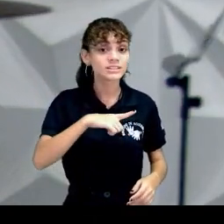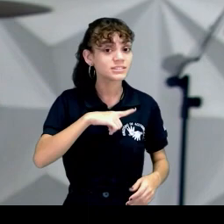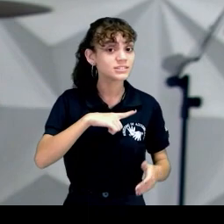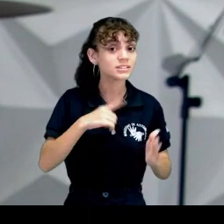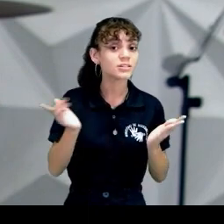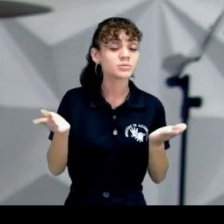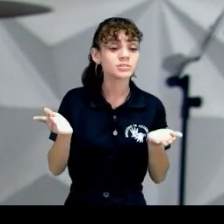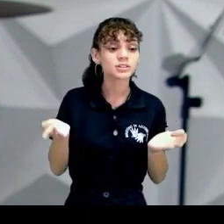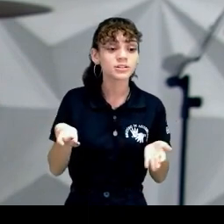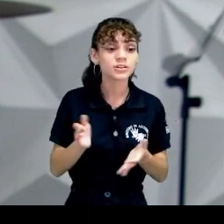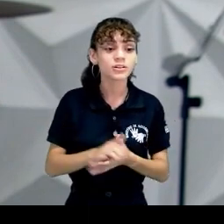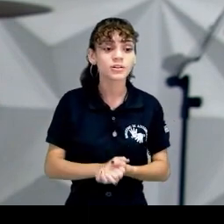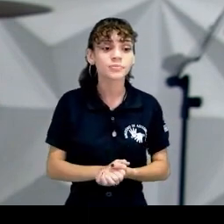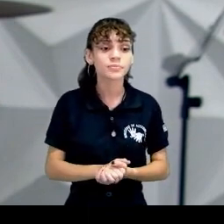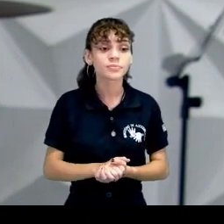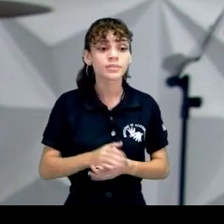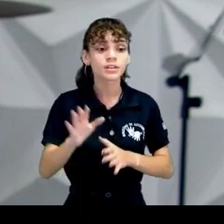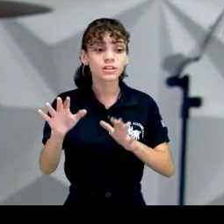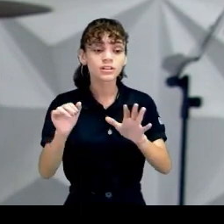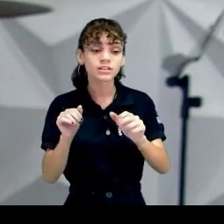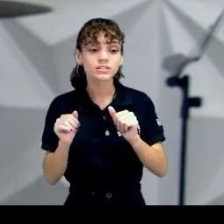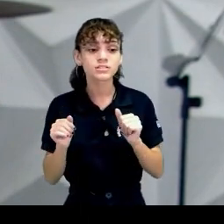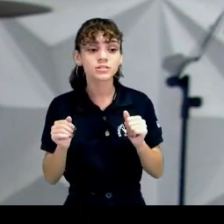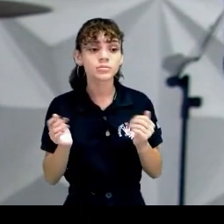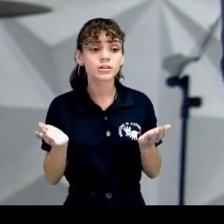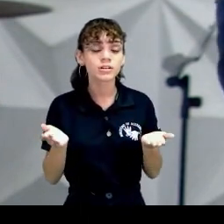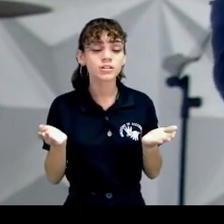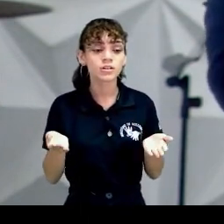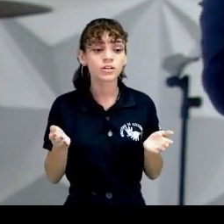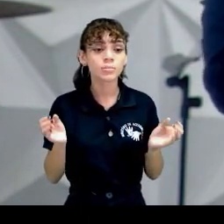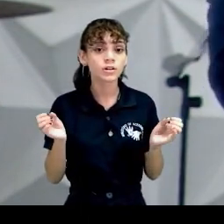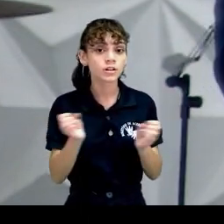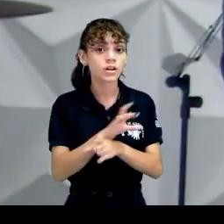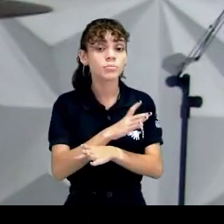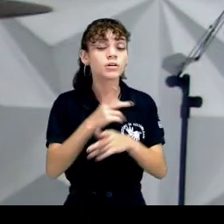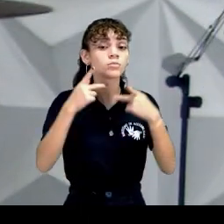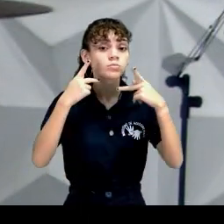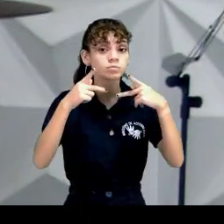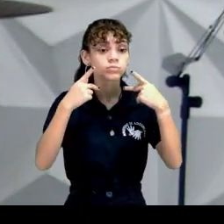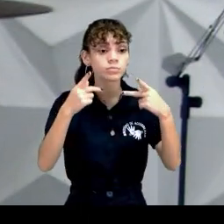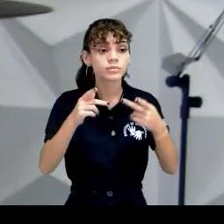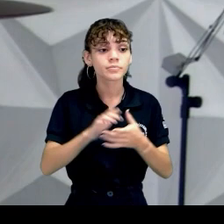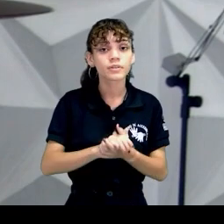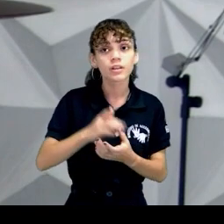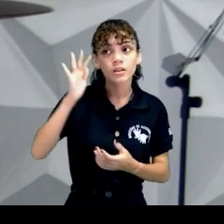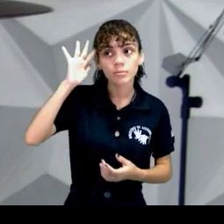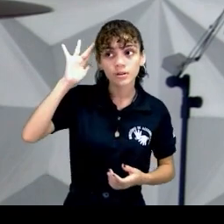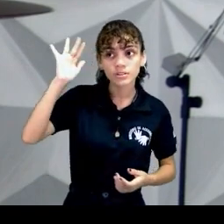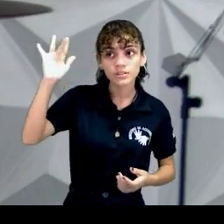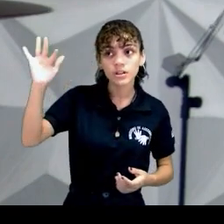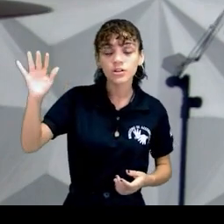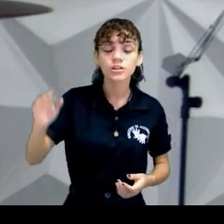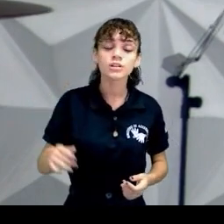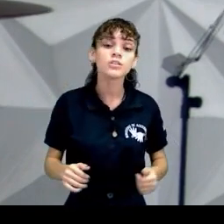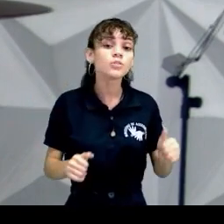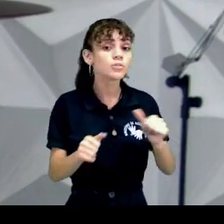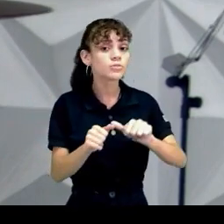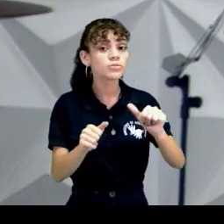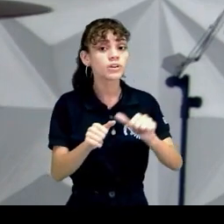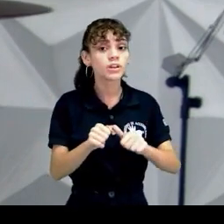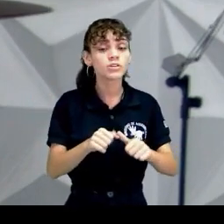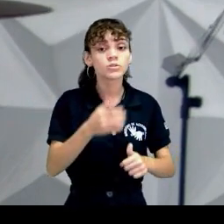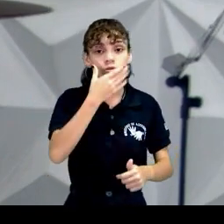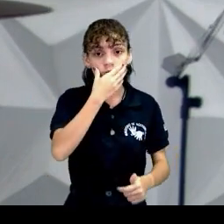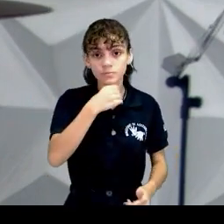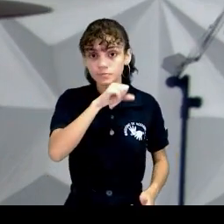pensando na atitude desse samaritano quando ele volta para agradecer. E aí você pode observar que essa